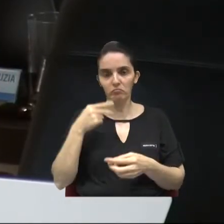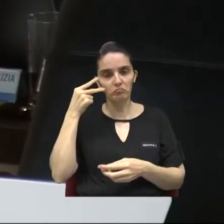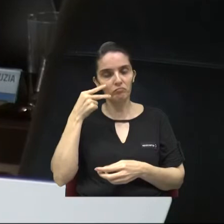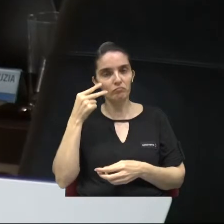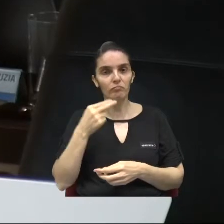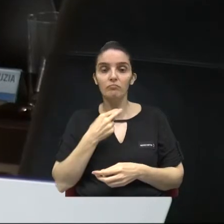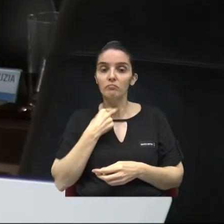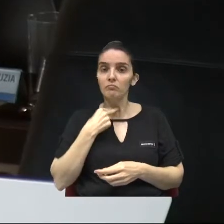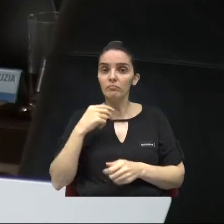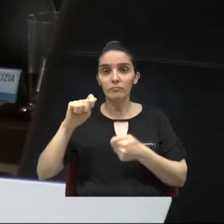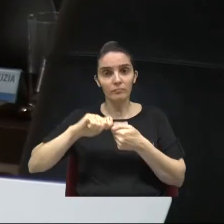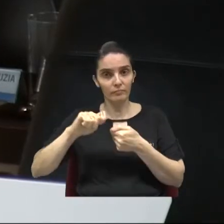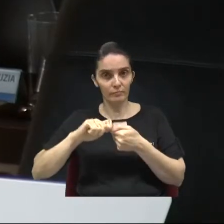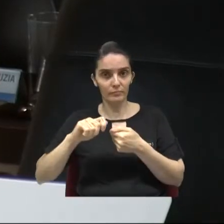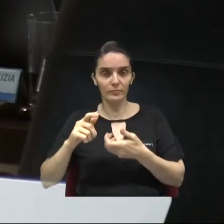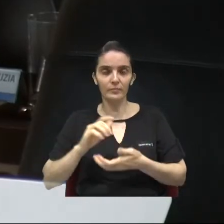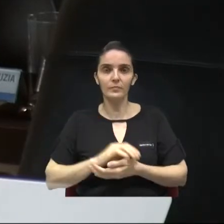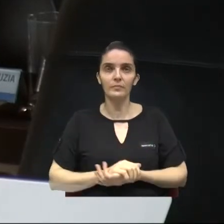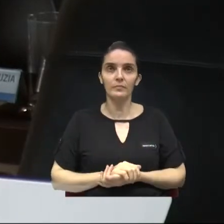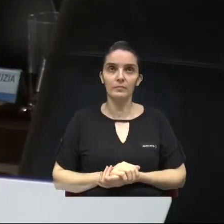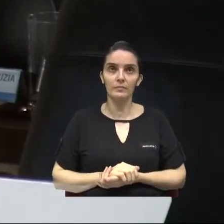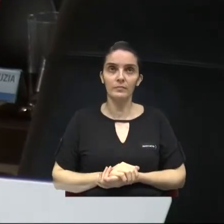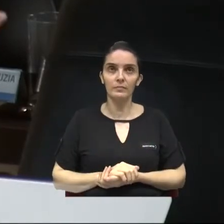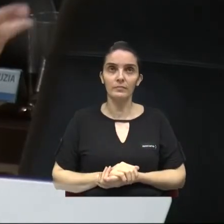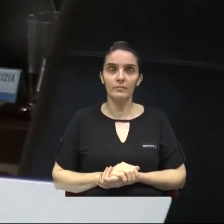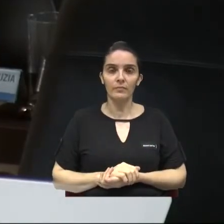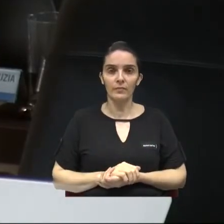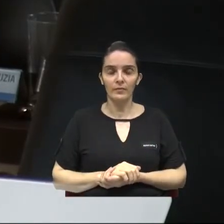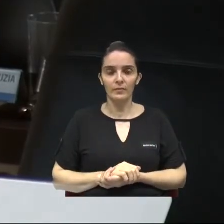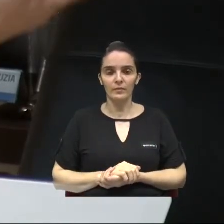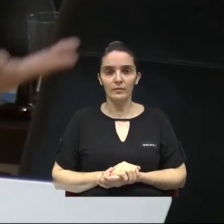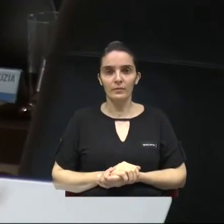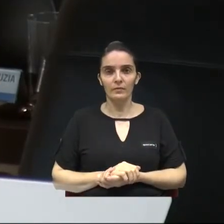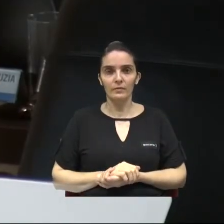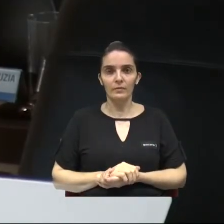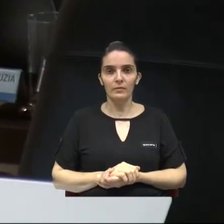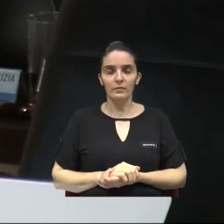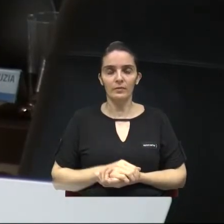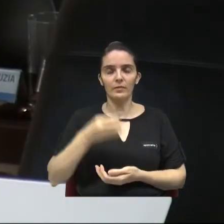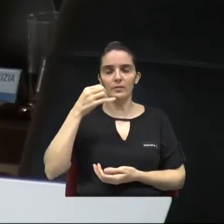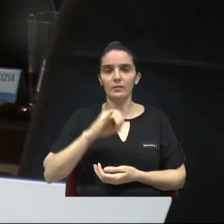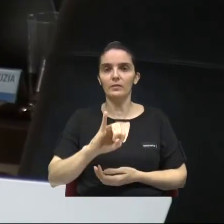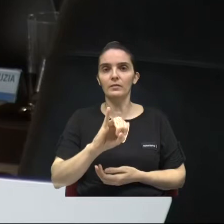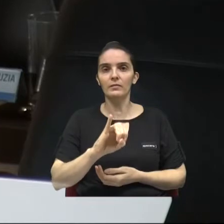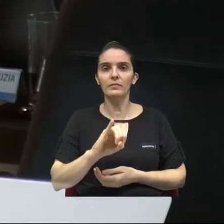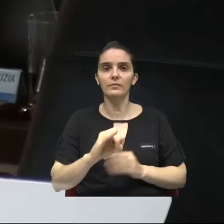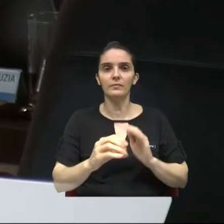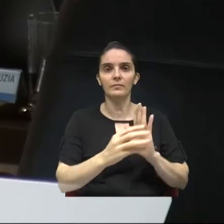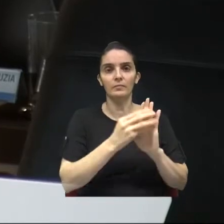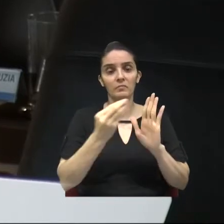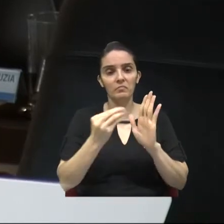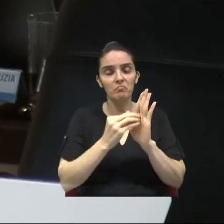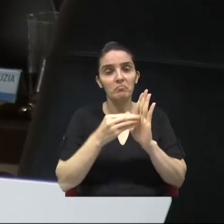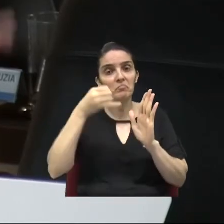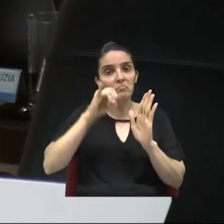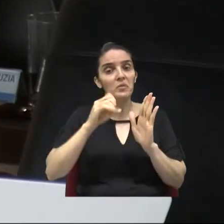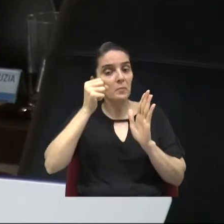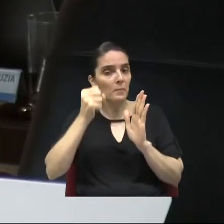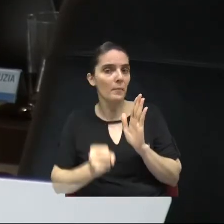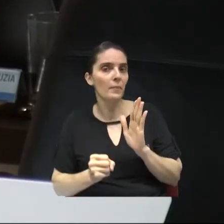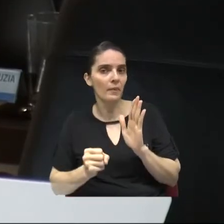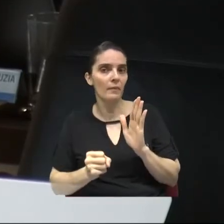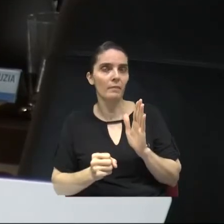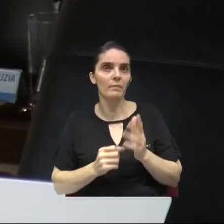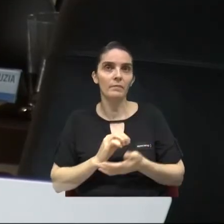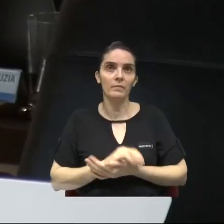vereador. Por essa razão, e se possível fosse emendar, gostaria de saber quais são os planos para o Executivo nessa área. Podia me dar